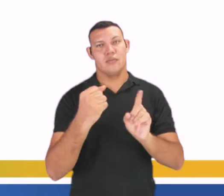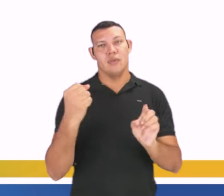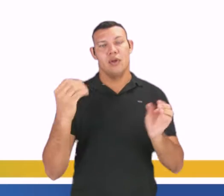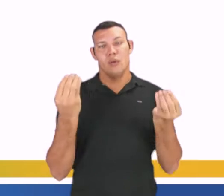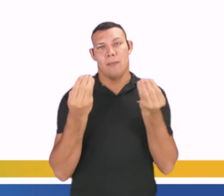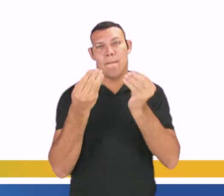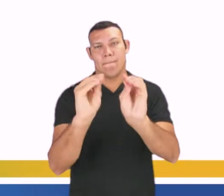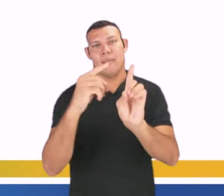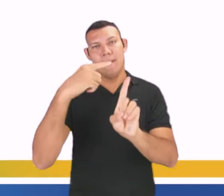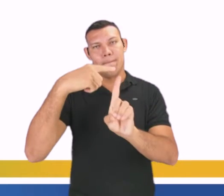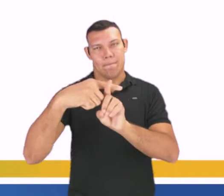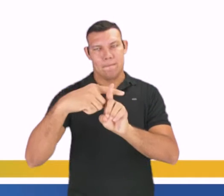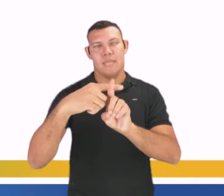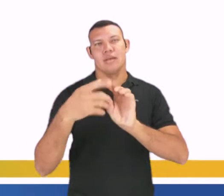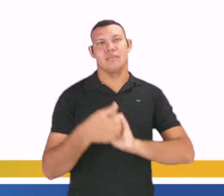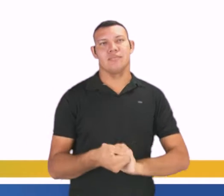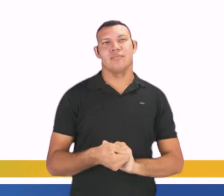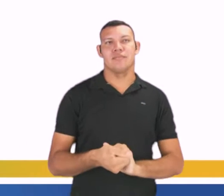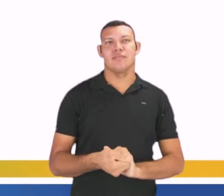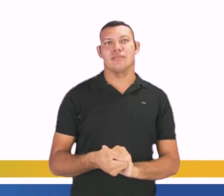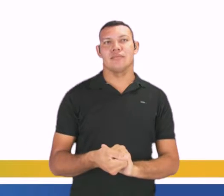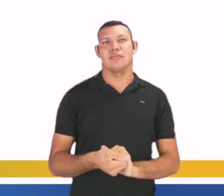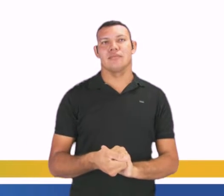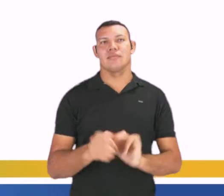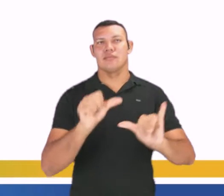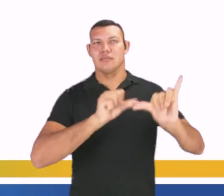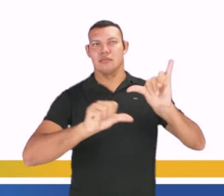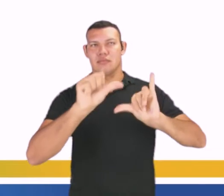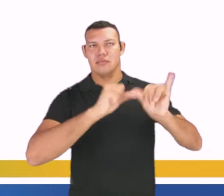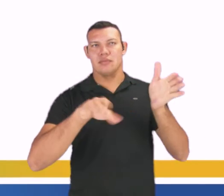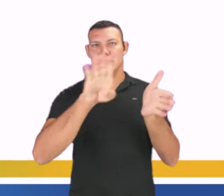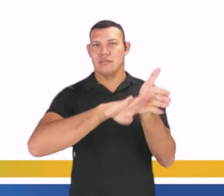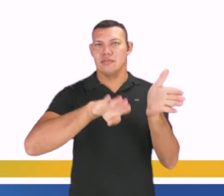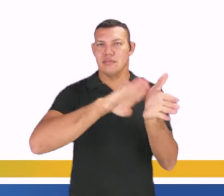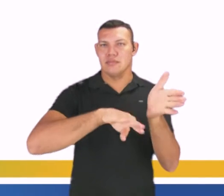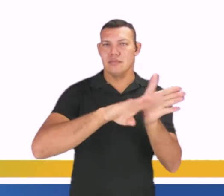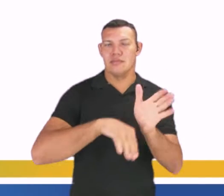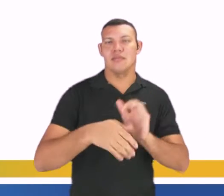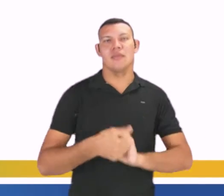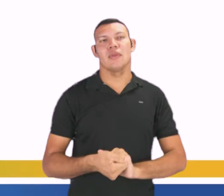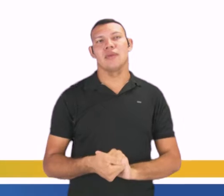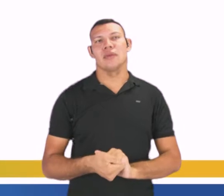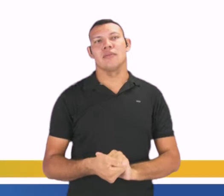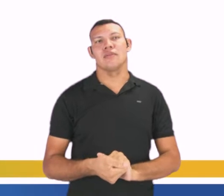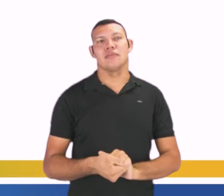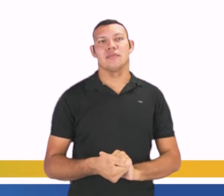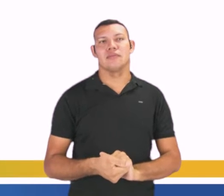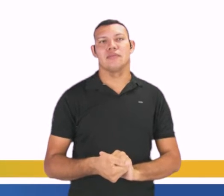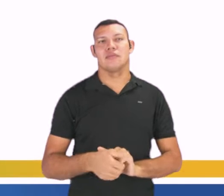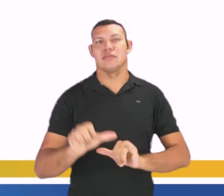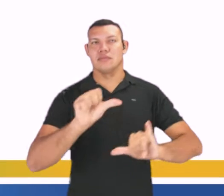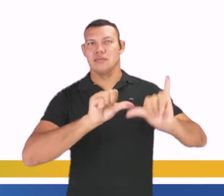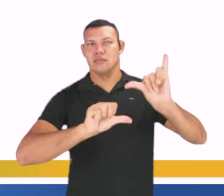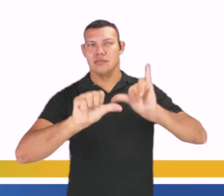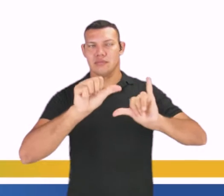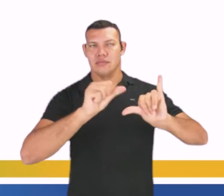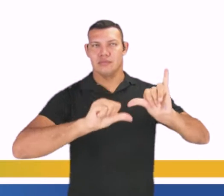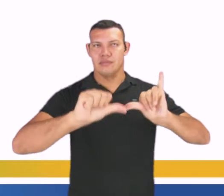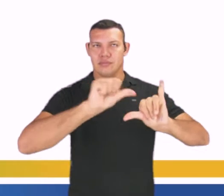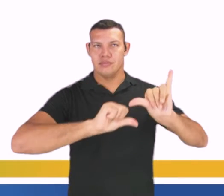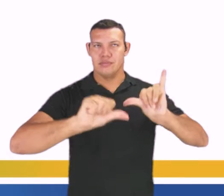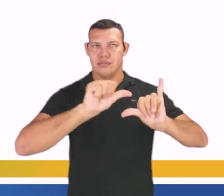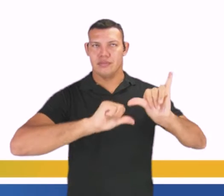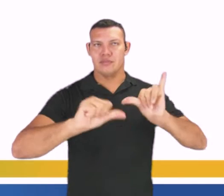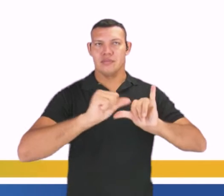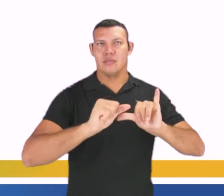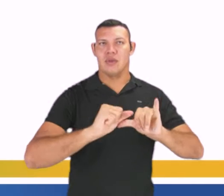ou desidratação, reação de esterificação, que no caso vai formar um éster,